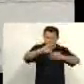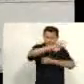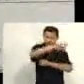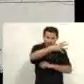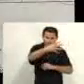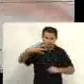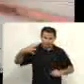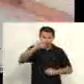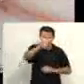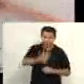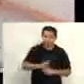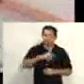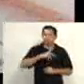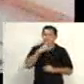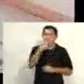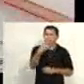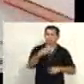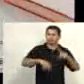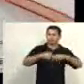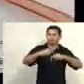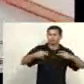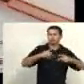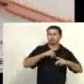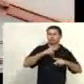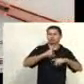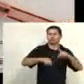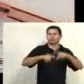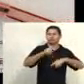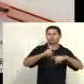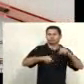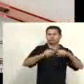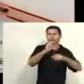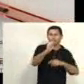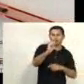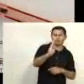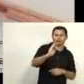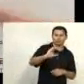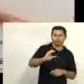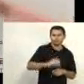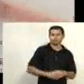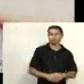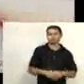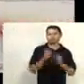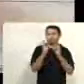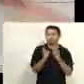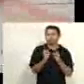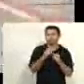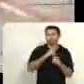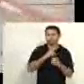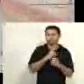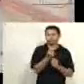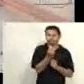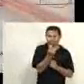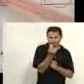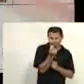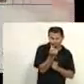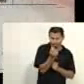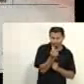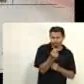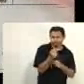tenho 3 produtos, tá? Eu tenho 3 produtos listados nessa tabela, tá? Aqui eu tenho preço,